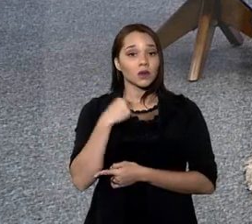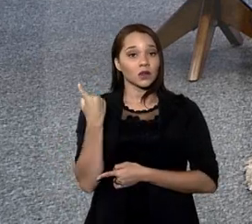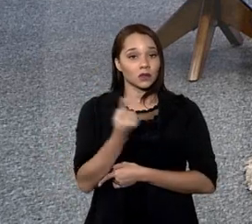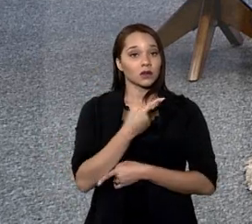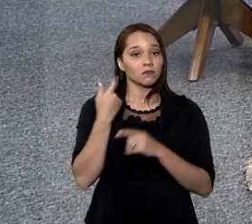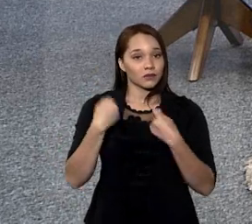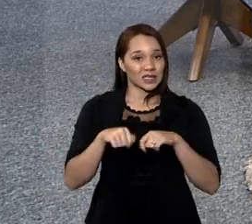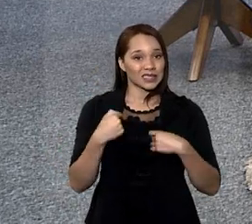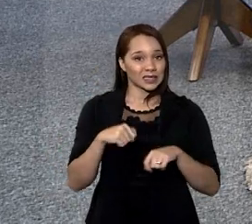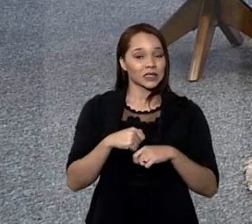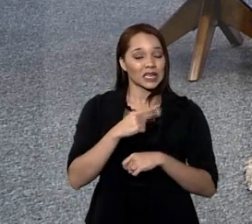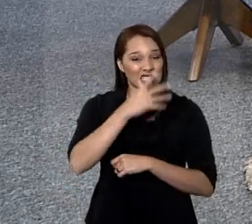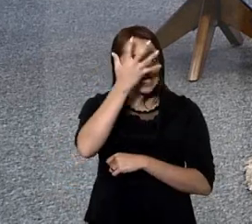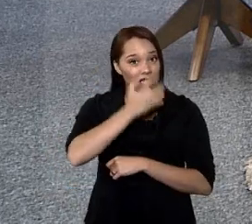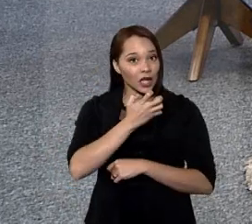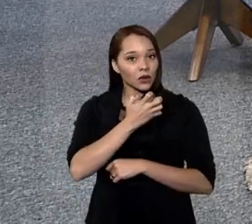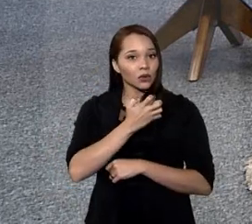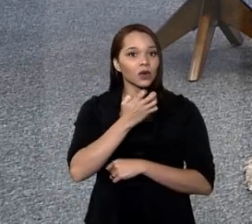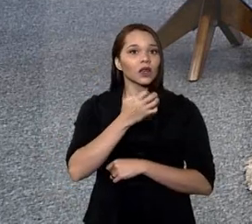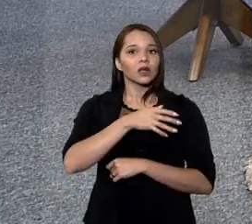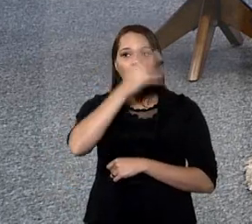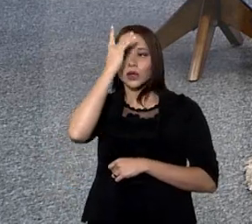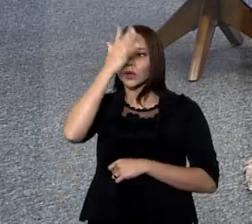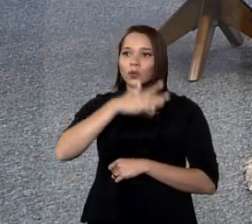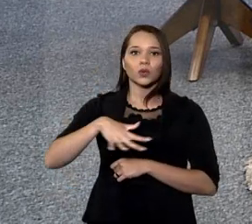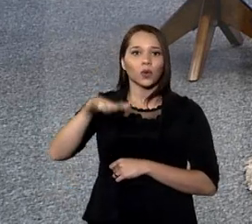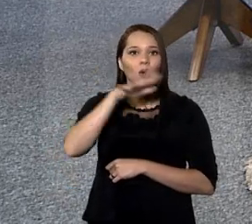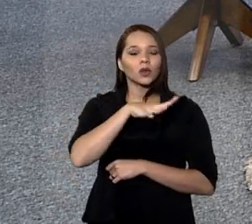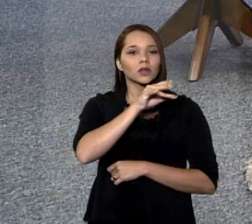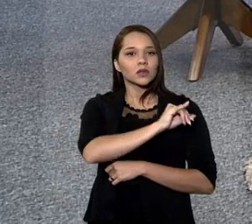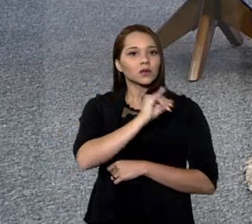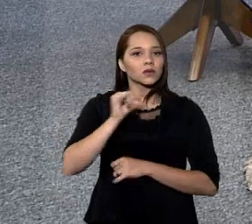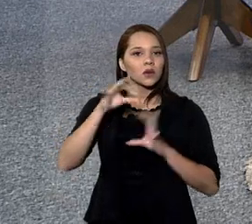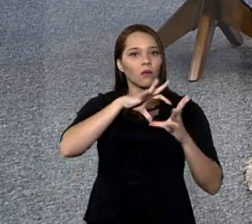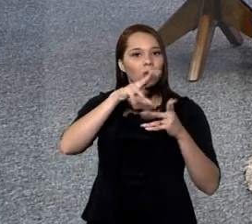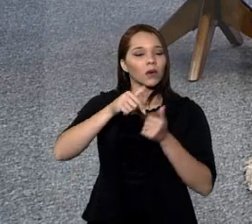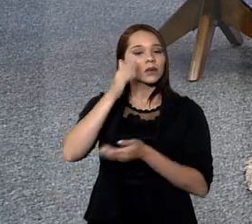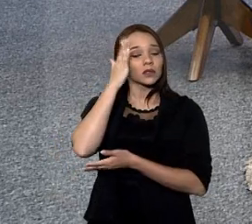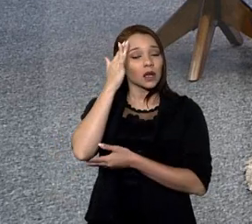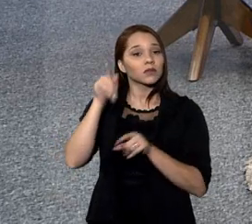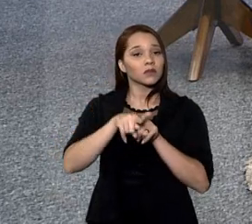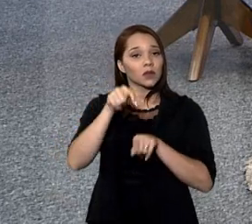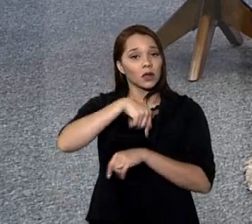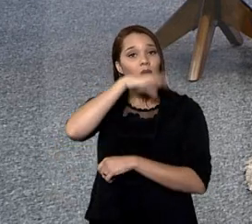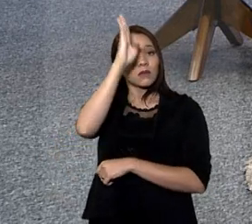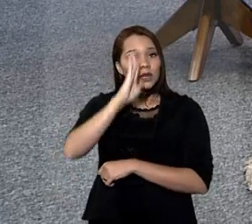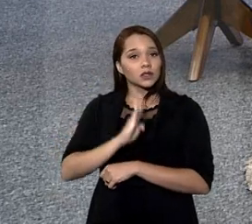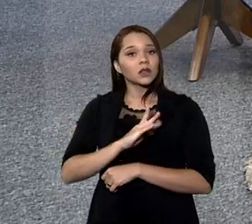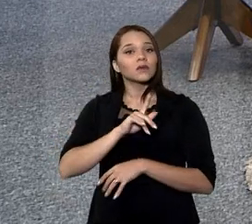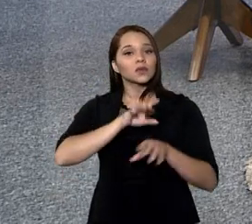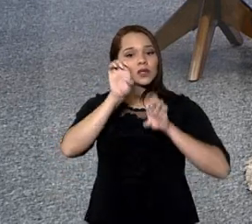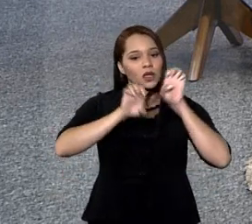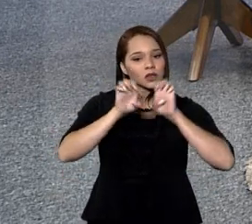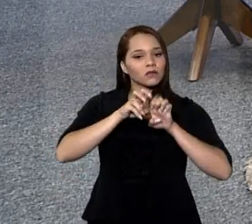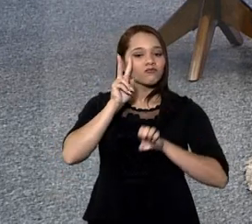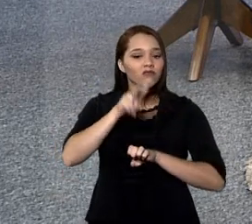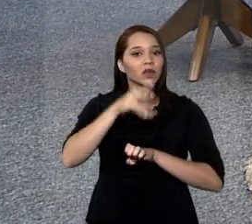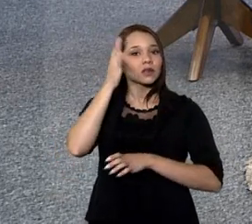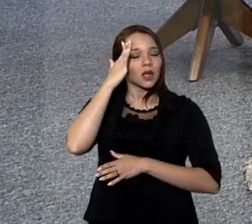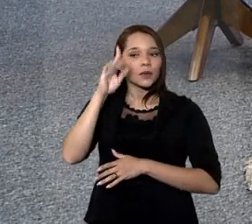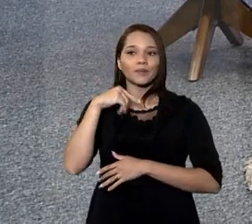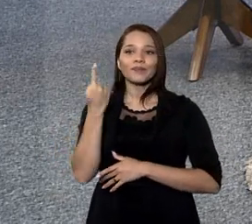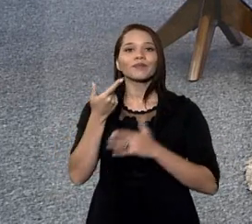a gente precisa problema social sério grave conhecido por todas as instituições internacionais inclusive pelo brasil pelas estatísticas